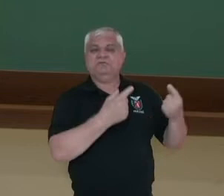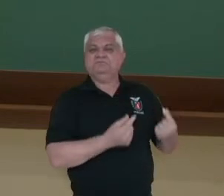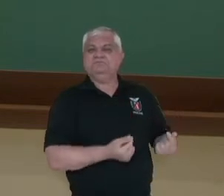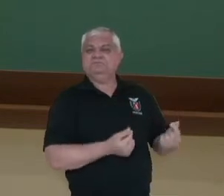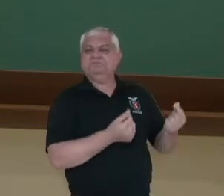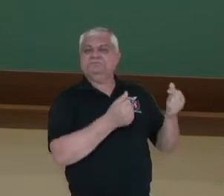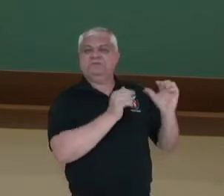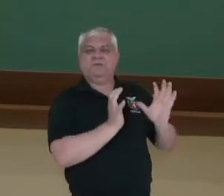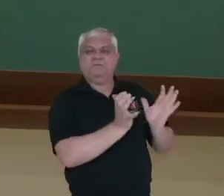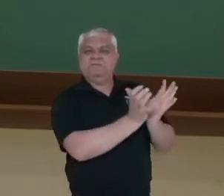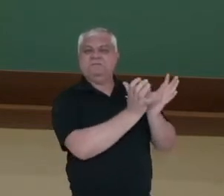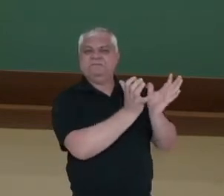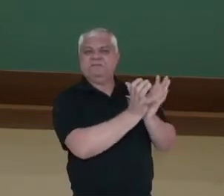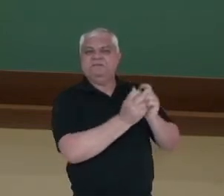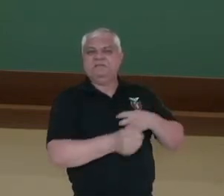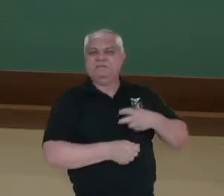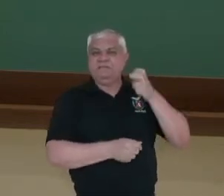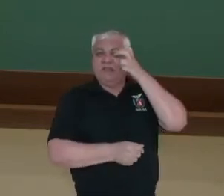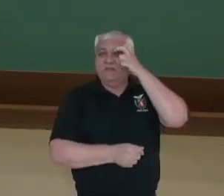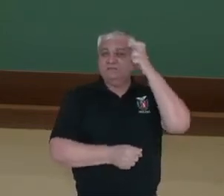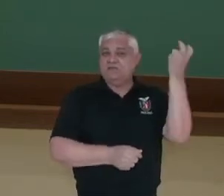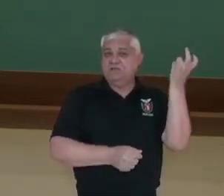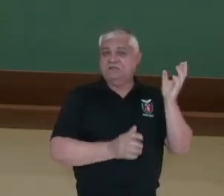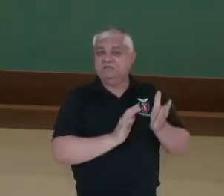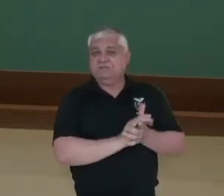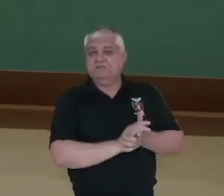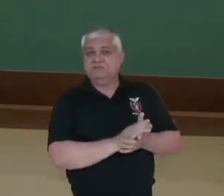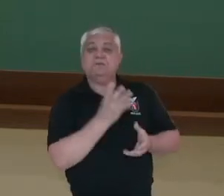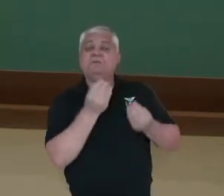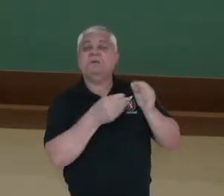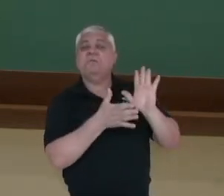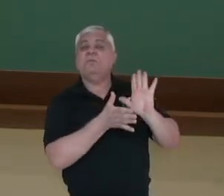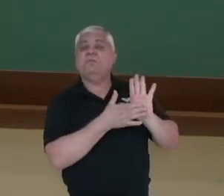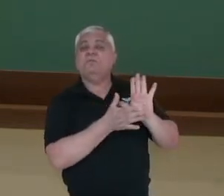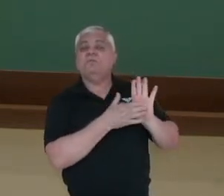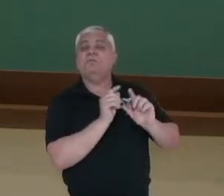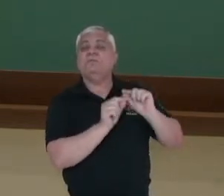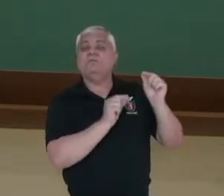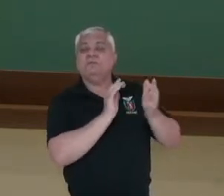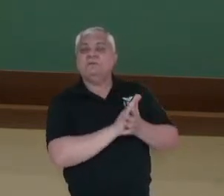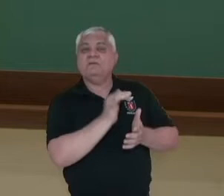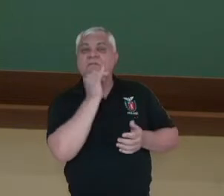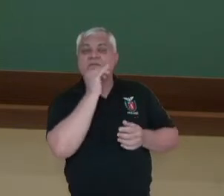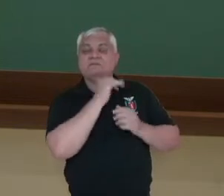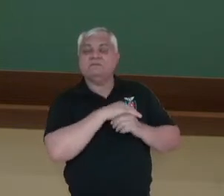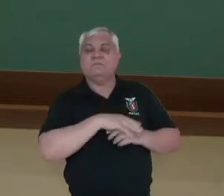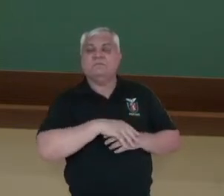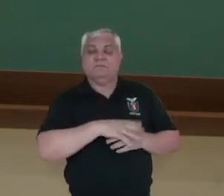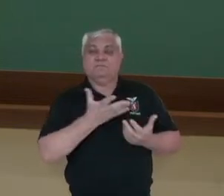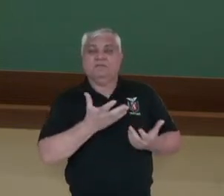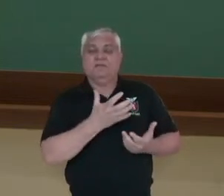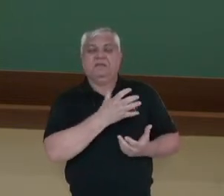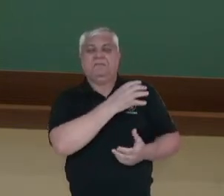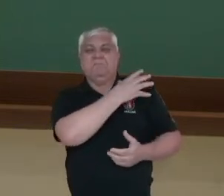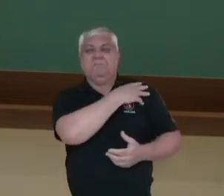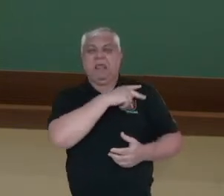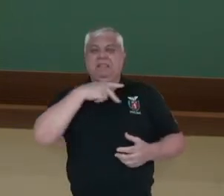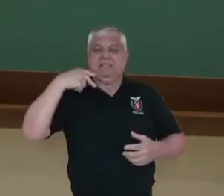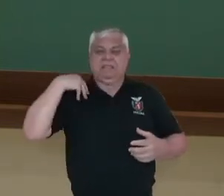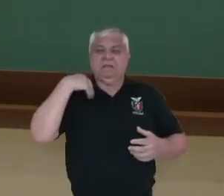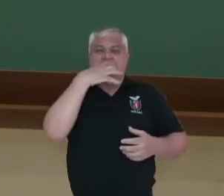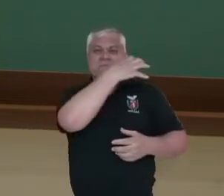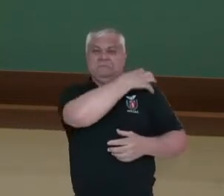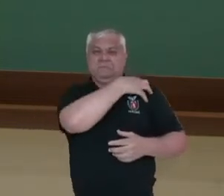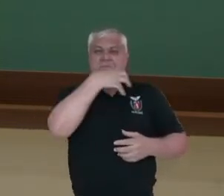pode ser dos mais inteligentes, por exemplo, como vai propor o Platão com a ideia de sofocracia, os mais